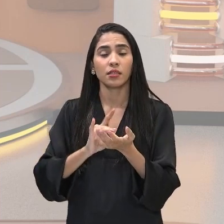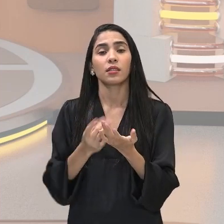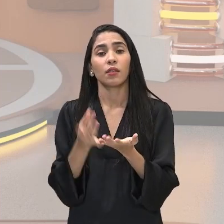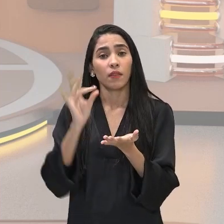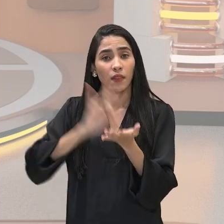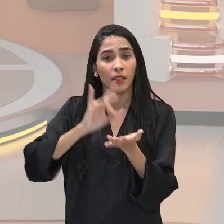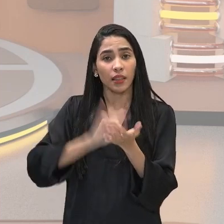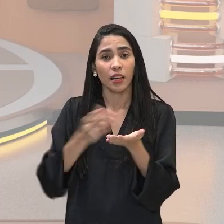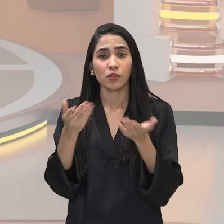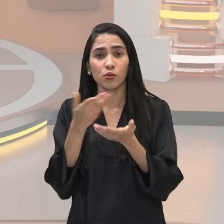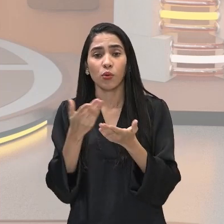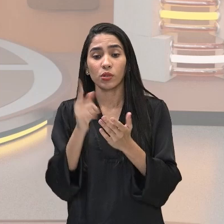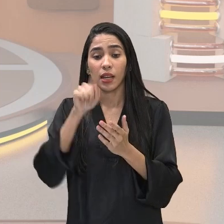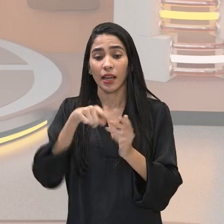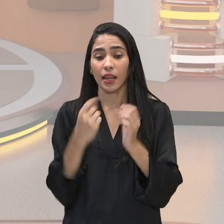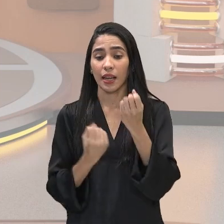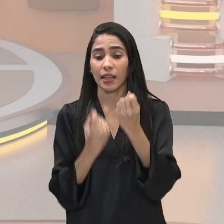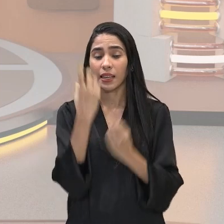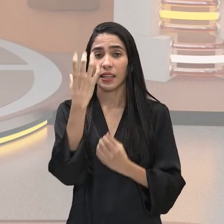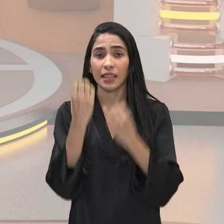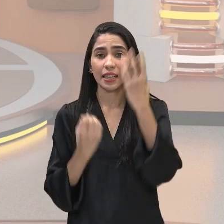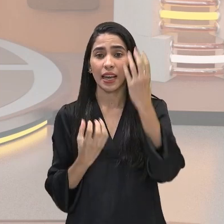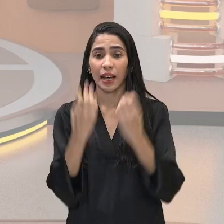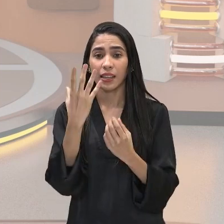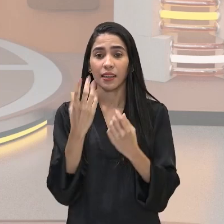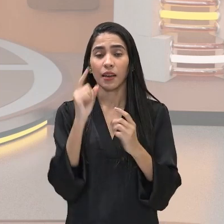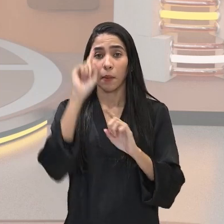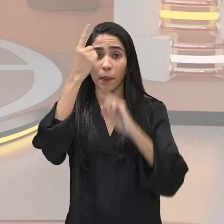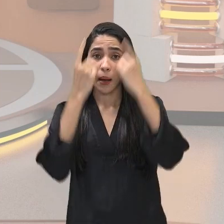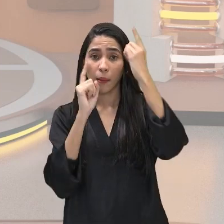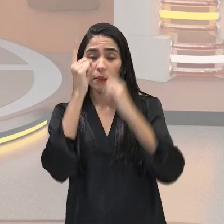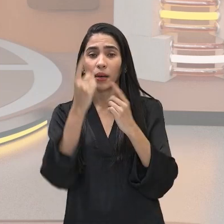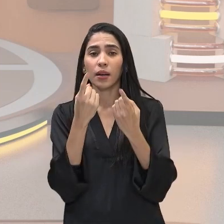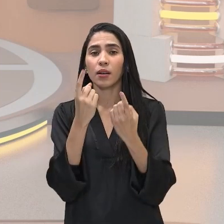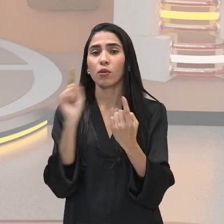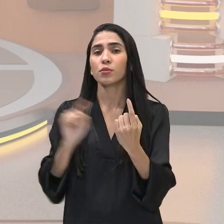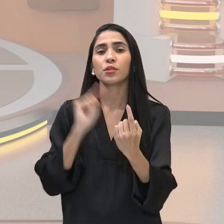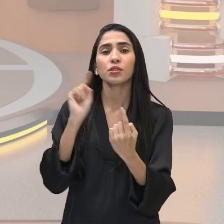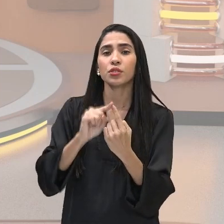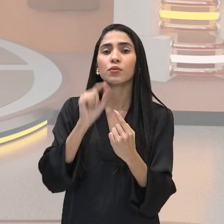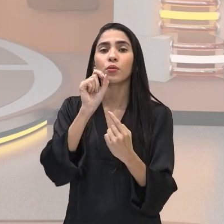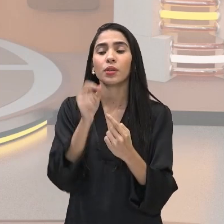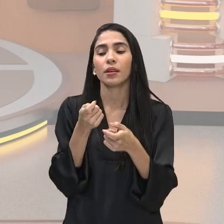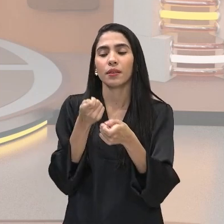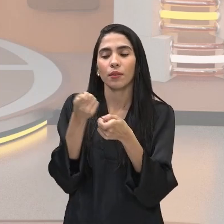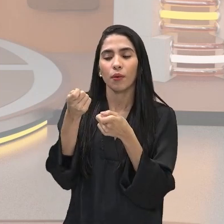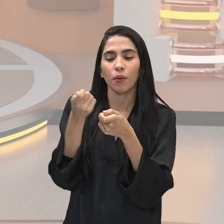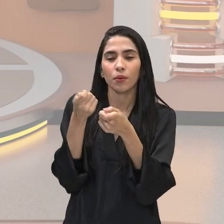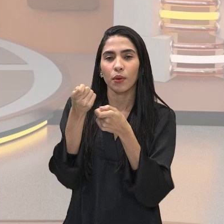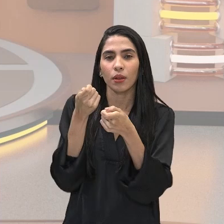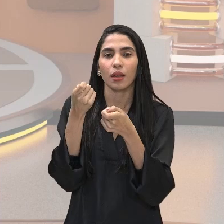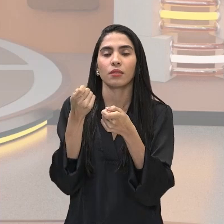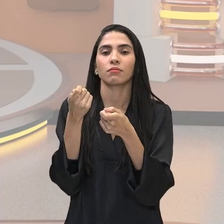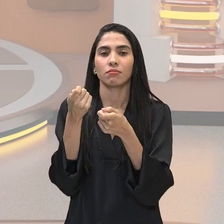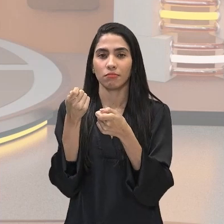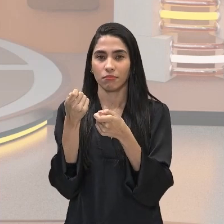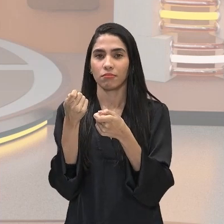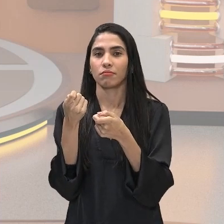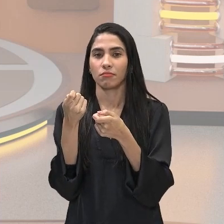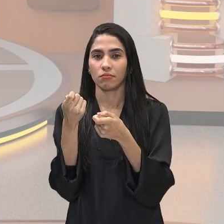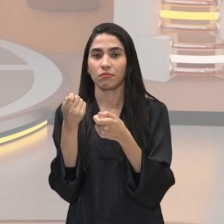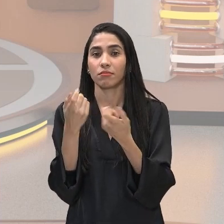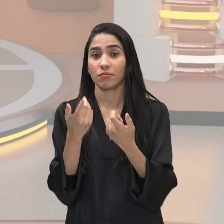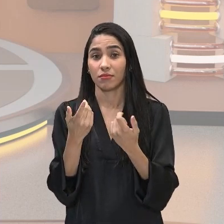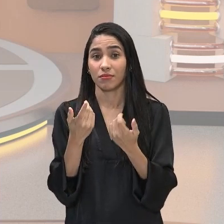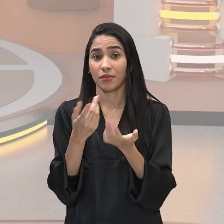são criadas, inventadas para quê? Para manipular, não é verdade? Olha só,